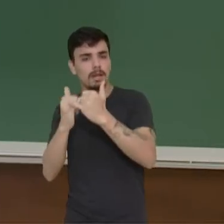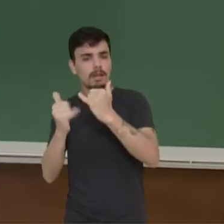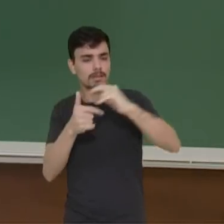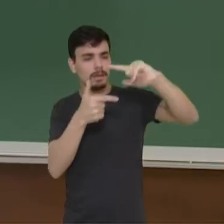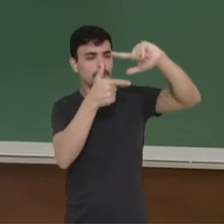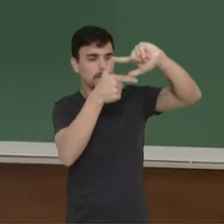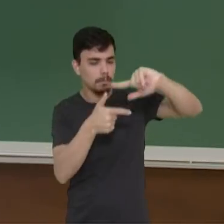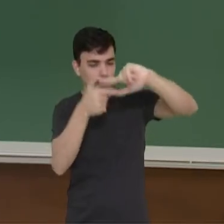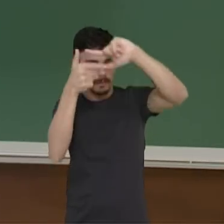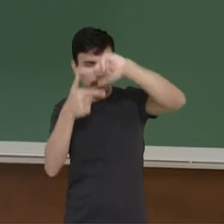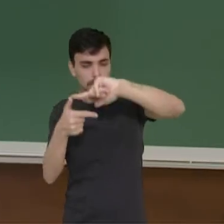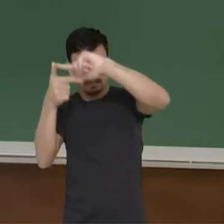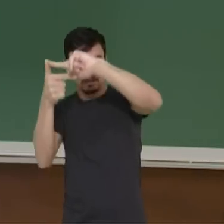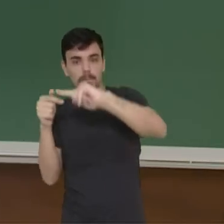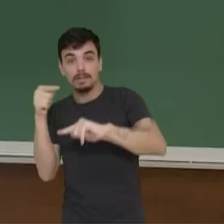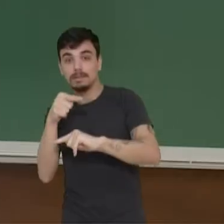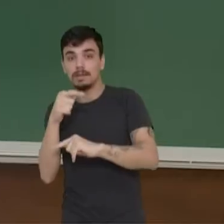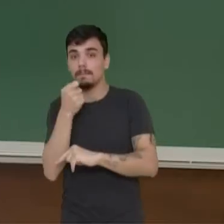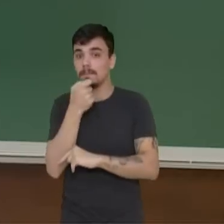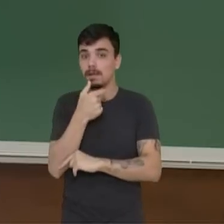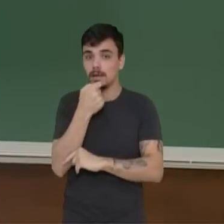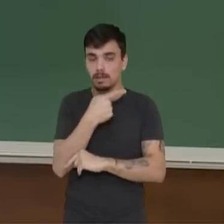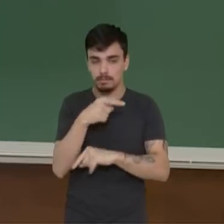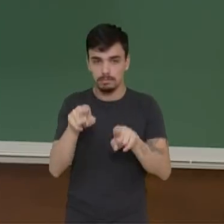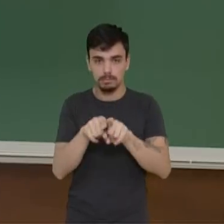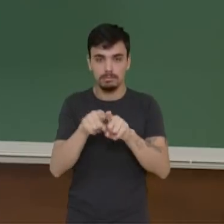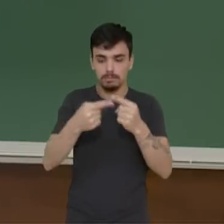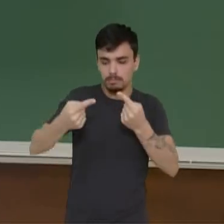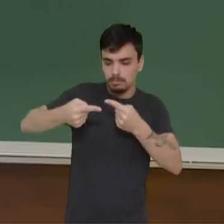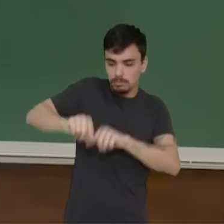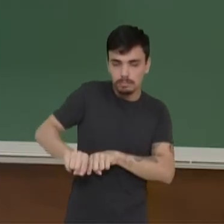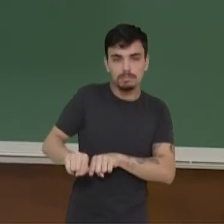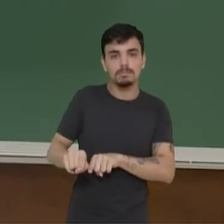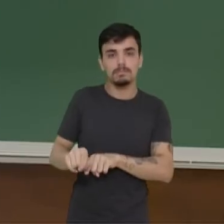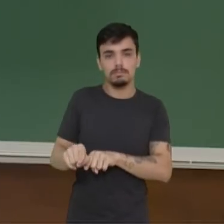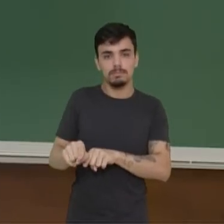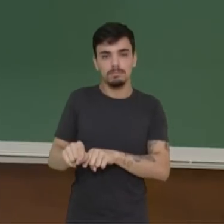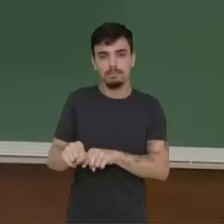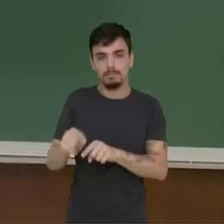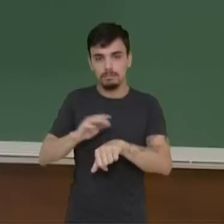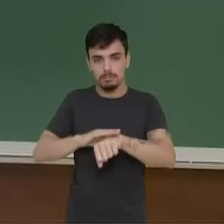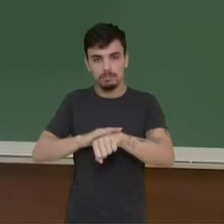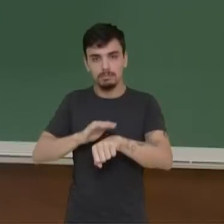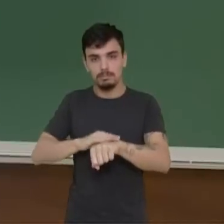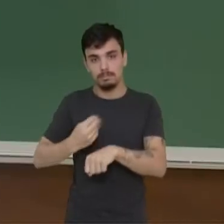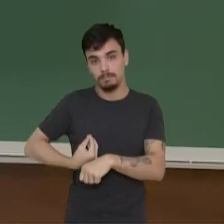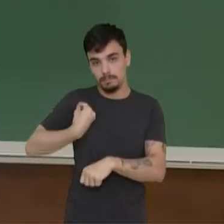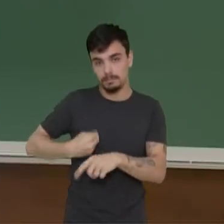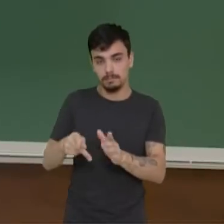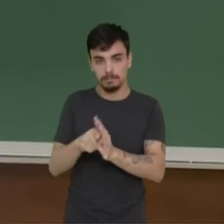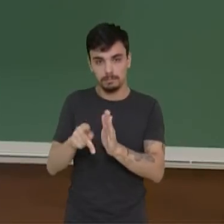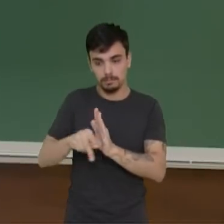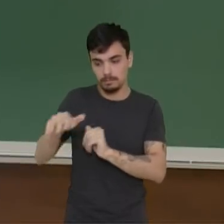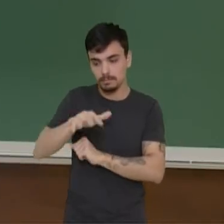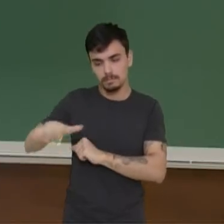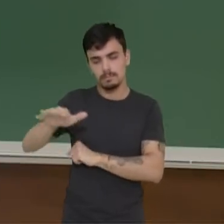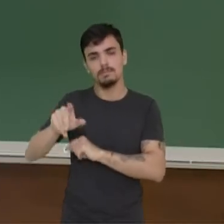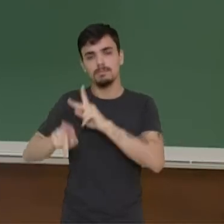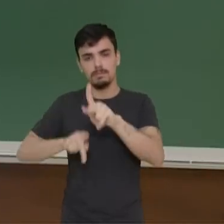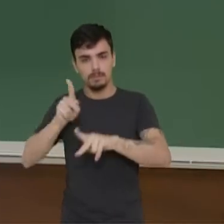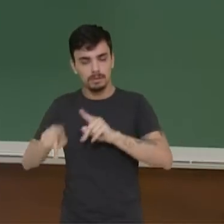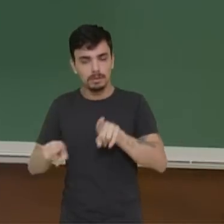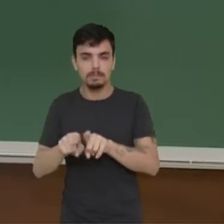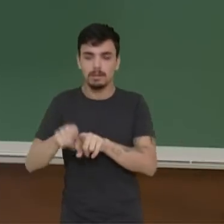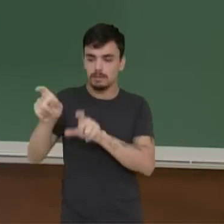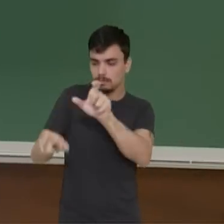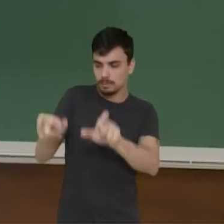a uma tirinha, mas que está ali feita para fazer crítica a um momento, né, vivenciado pela maioria das pessoas. Se as